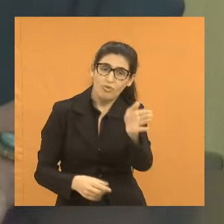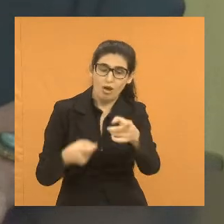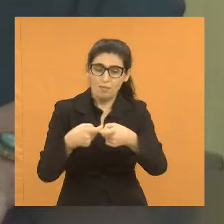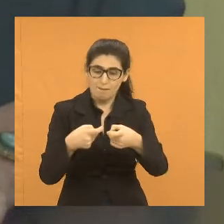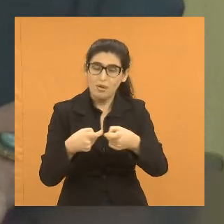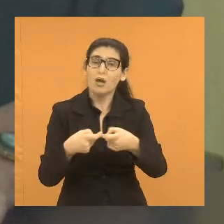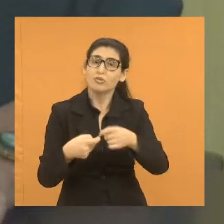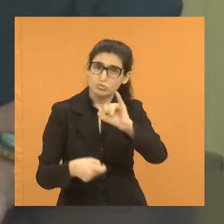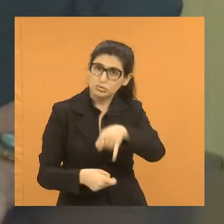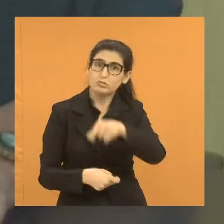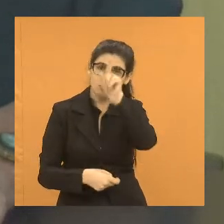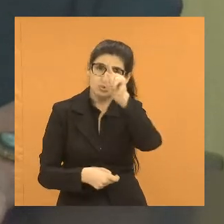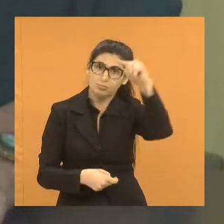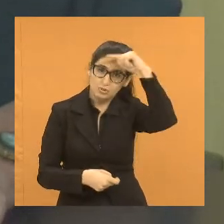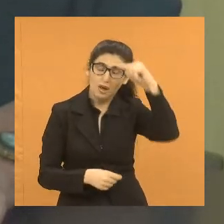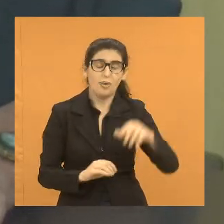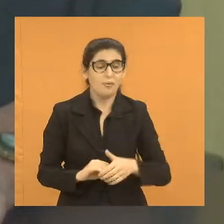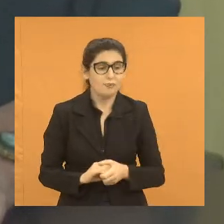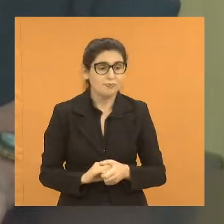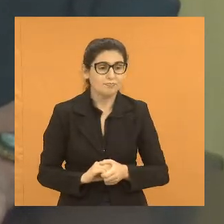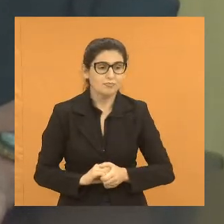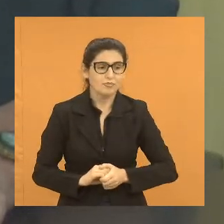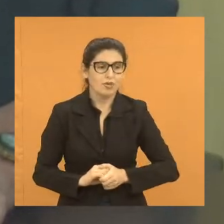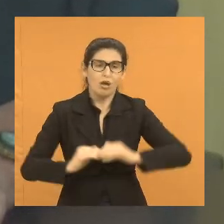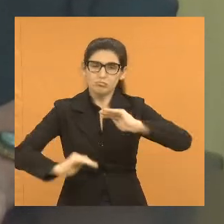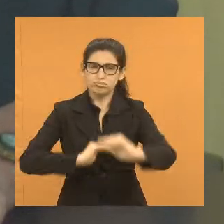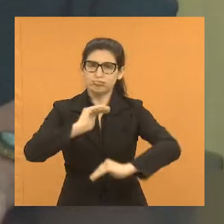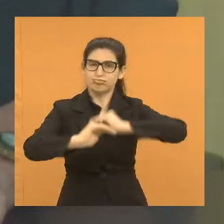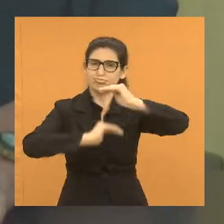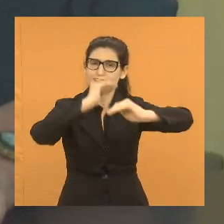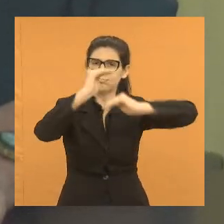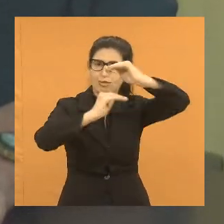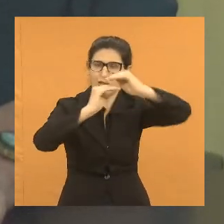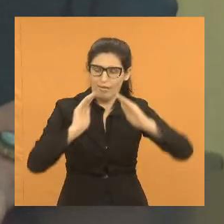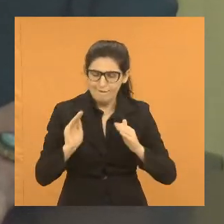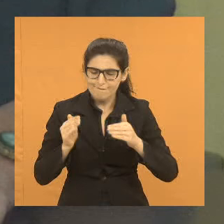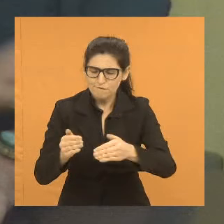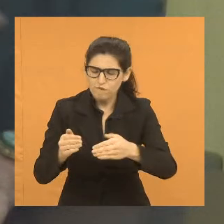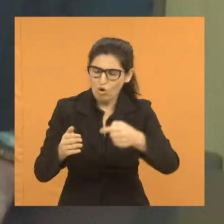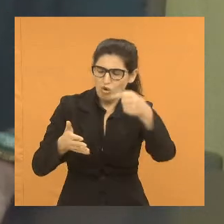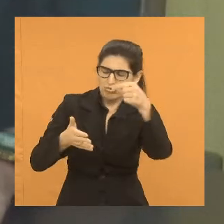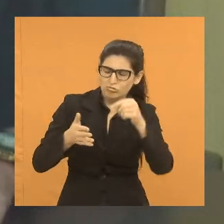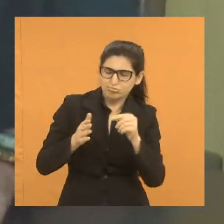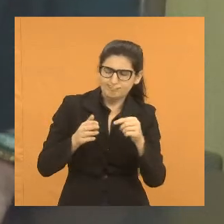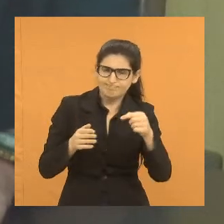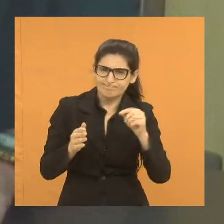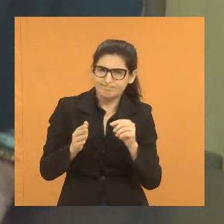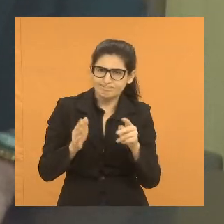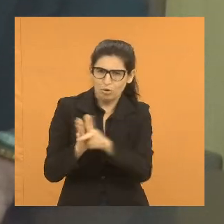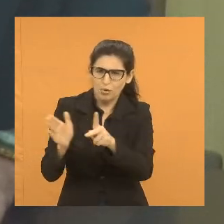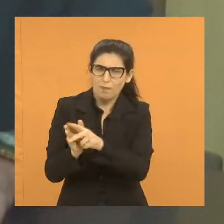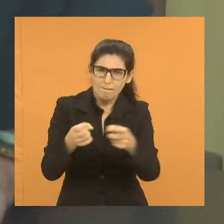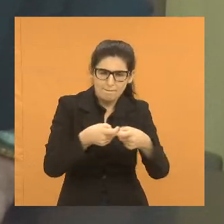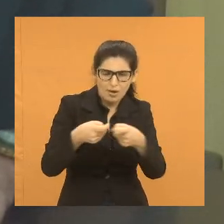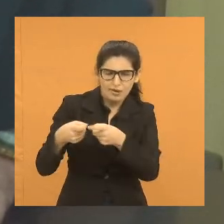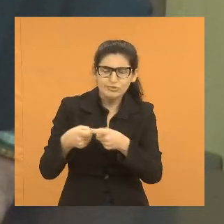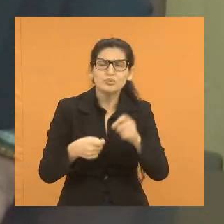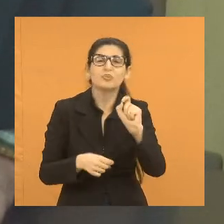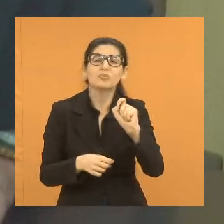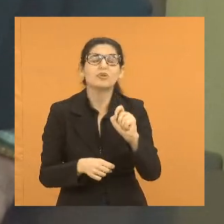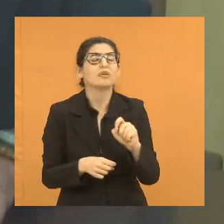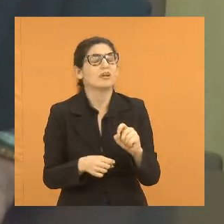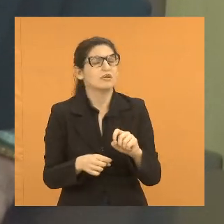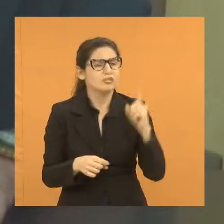por exemplo, tem alguns avanços em algumas especialidades. Qual a dificuldade de também provocar